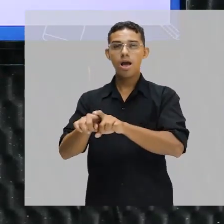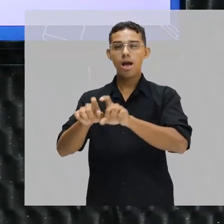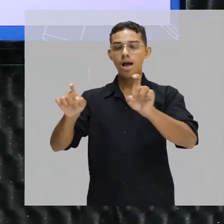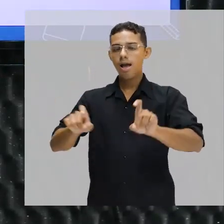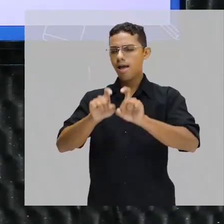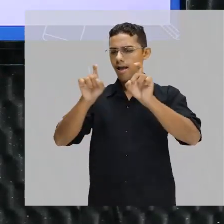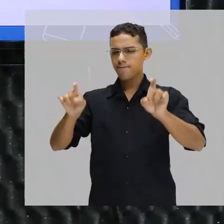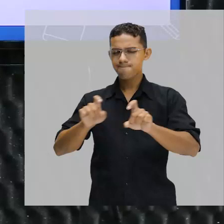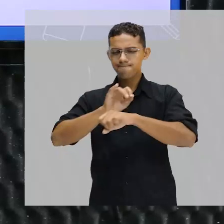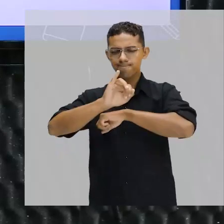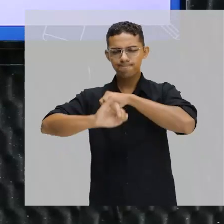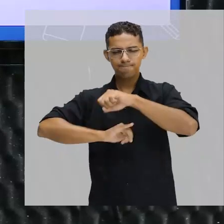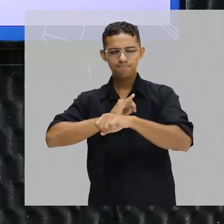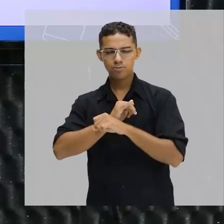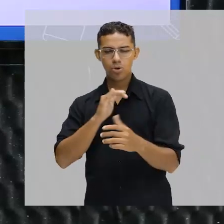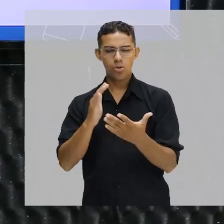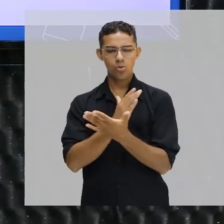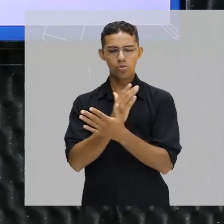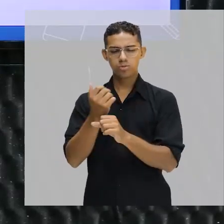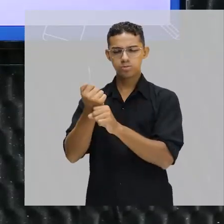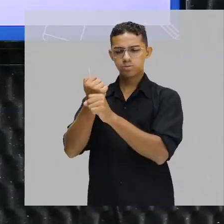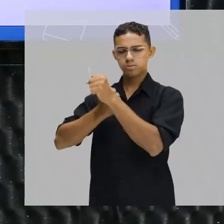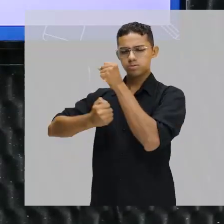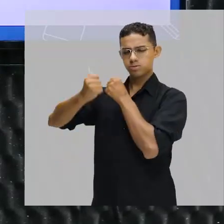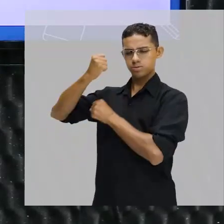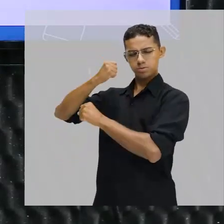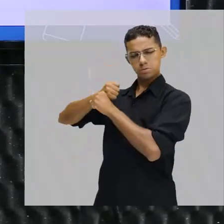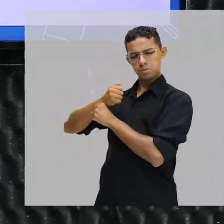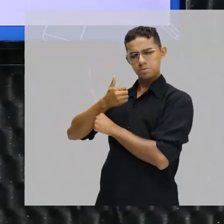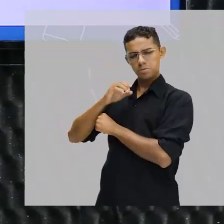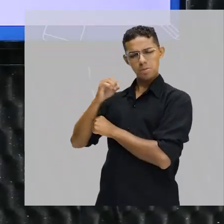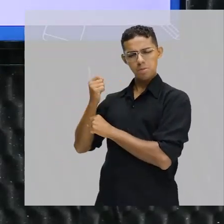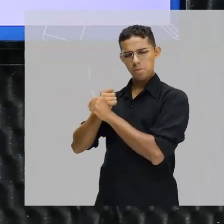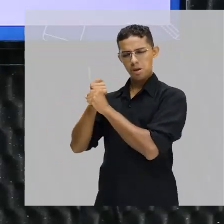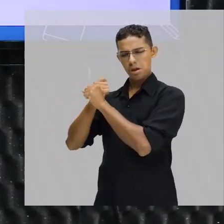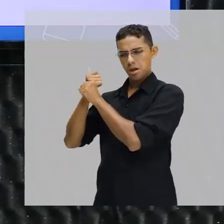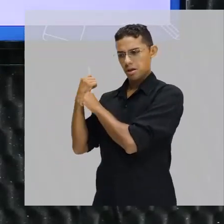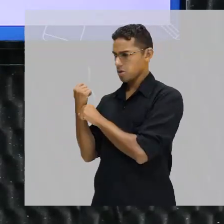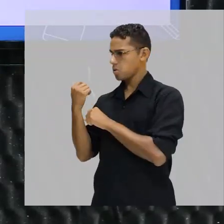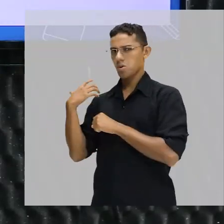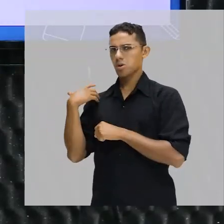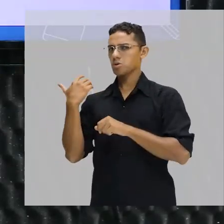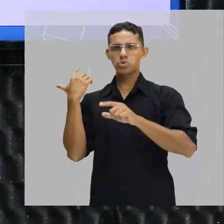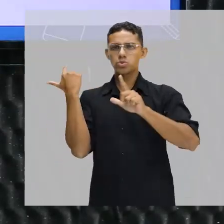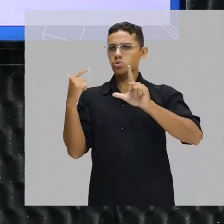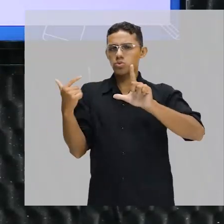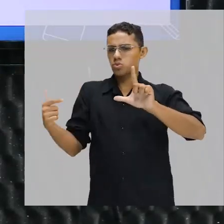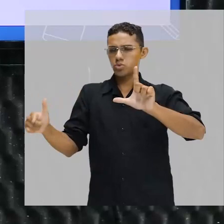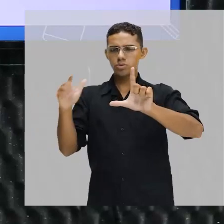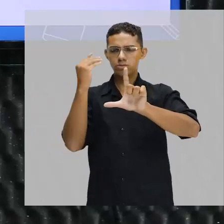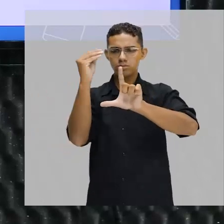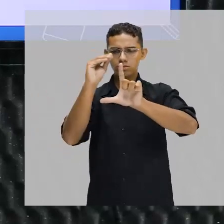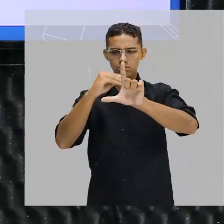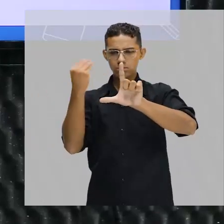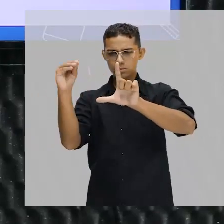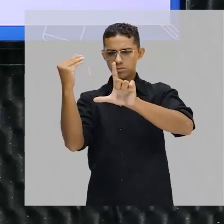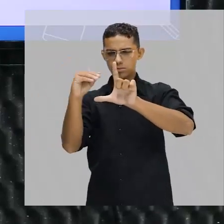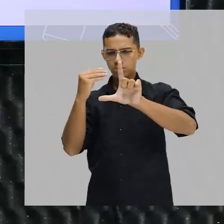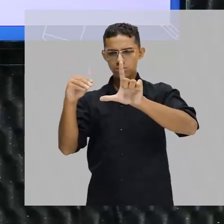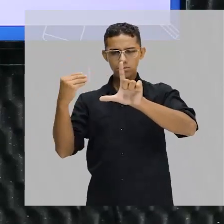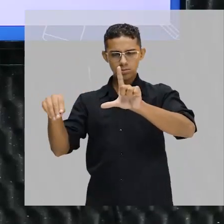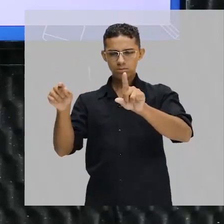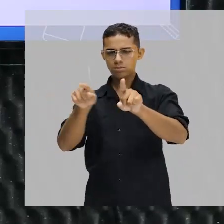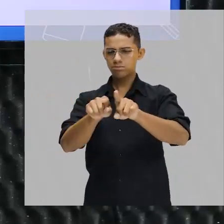gêneros digitais. Algumas décadas atrás, nós não tínhamos site, blog, redes sociais. Então, tudo isso